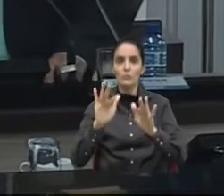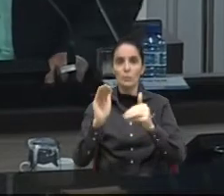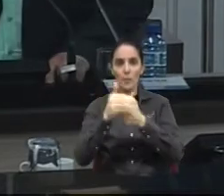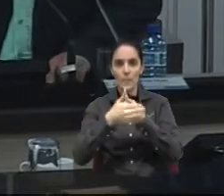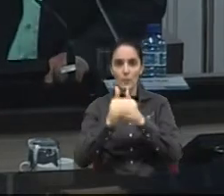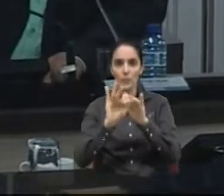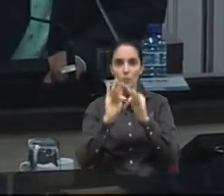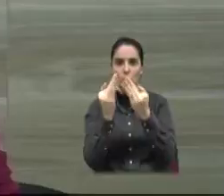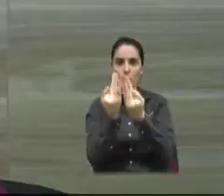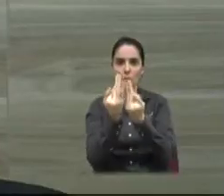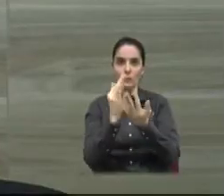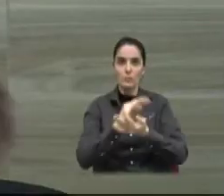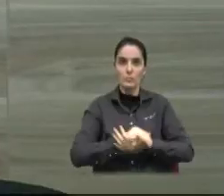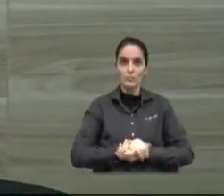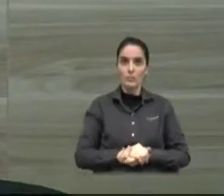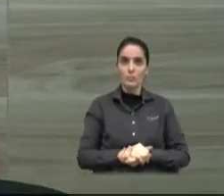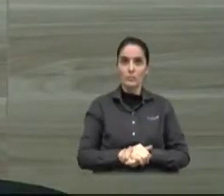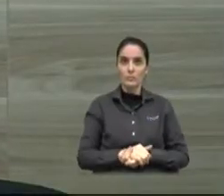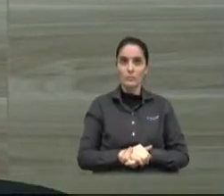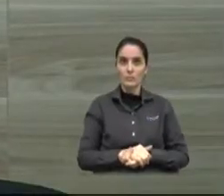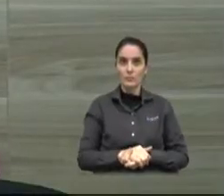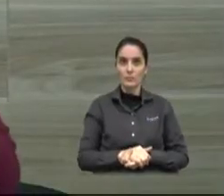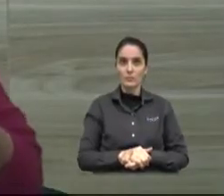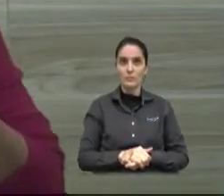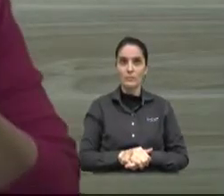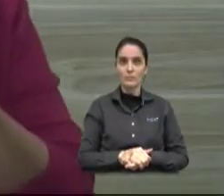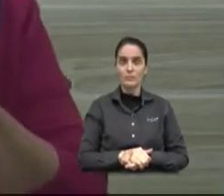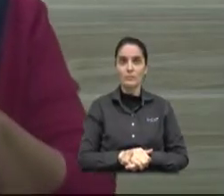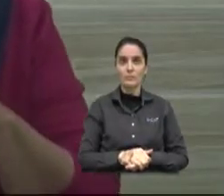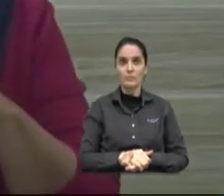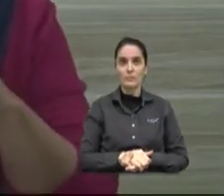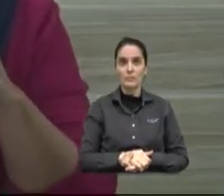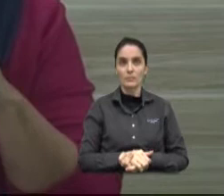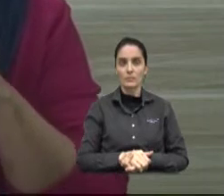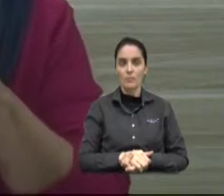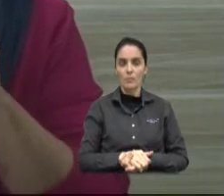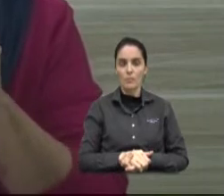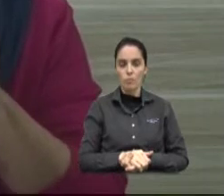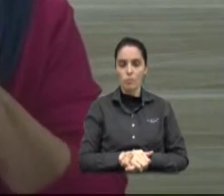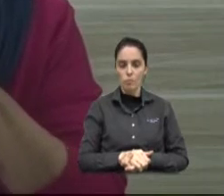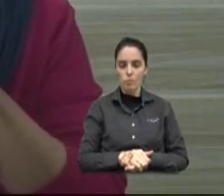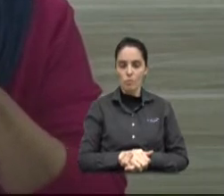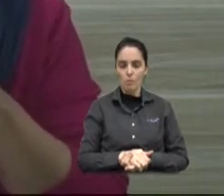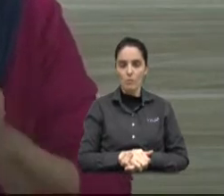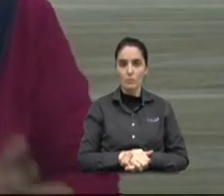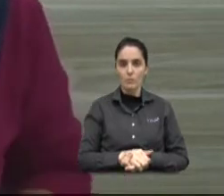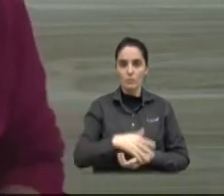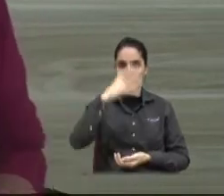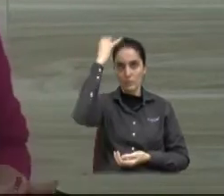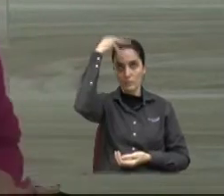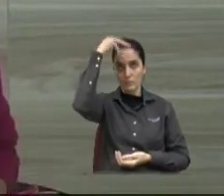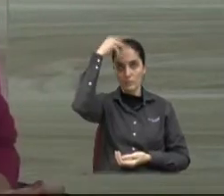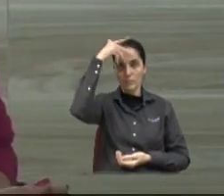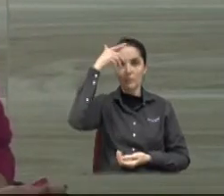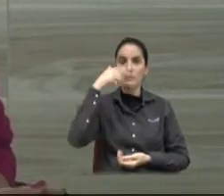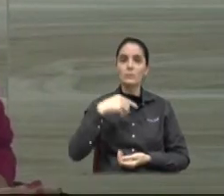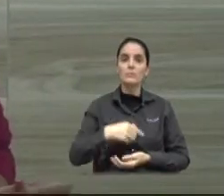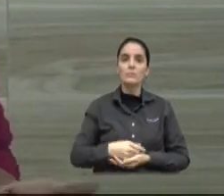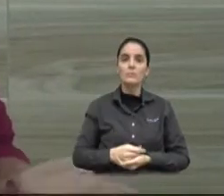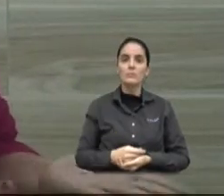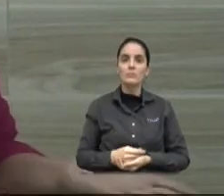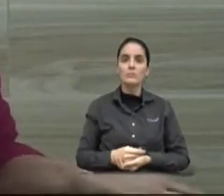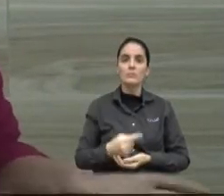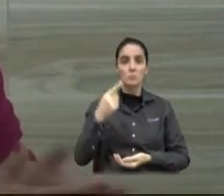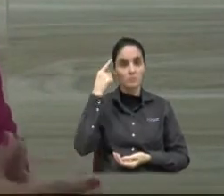brigador não tenho nada tenho a concepção de família acho